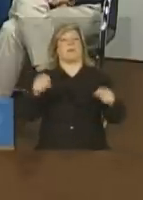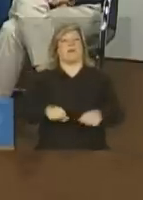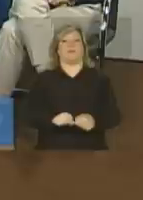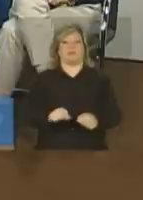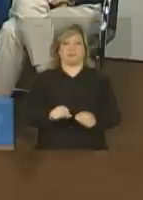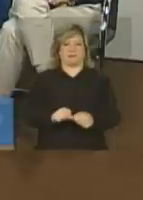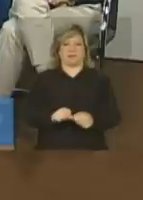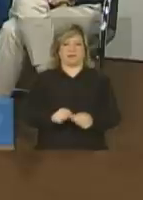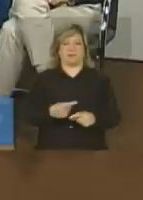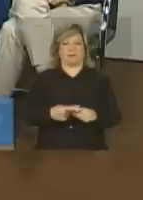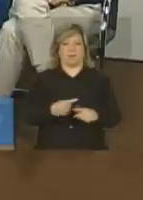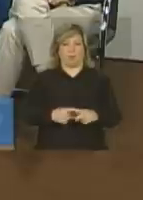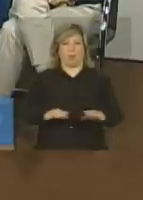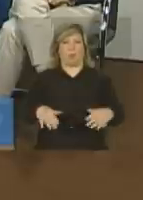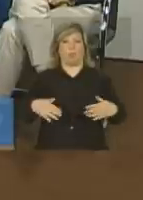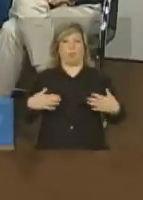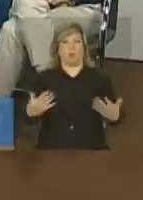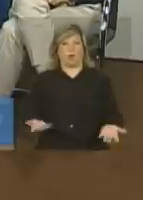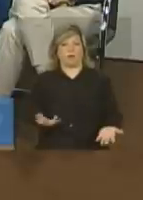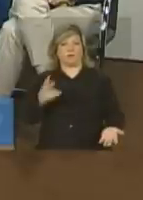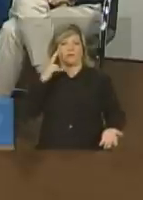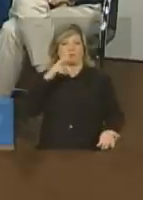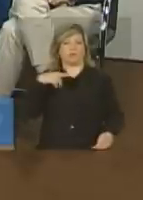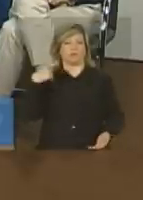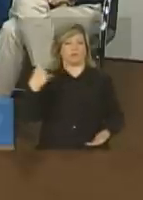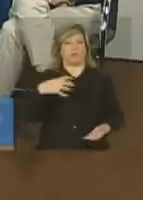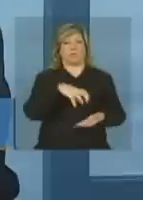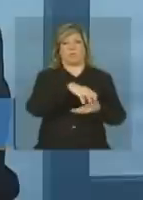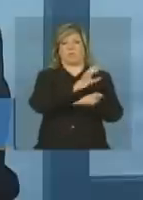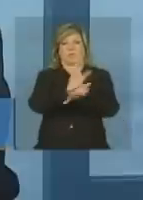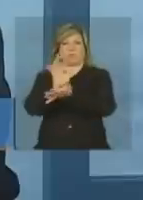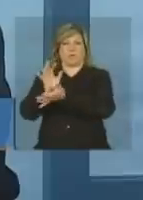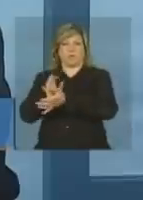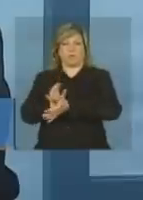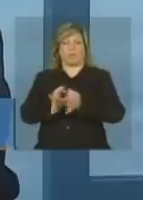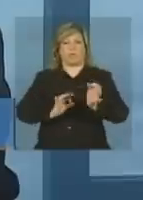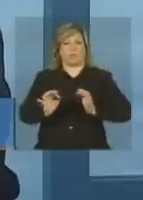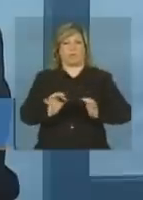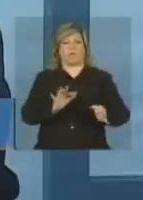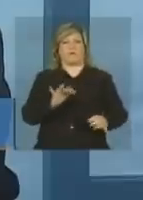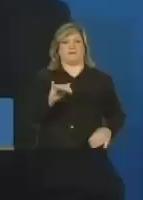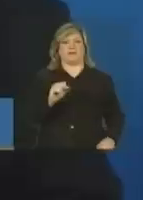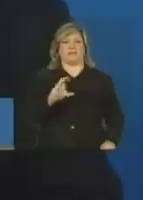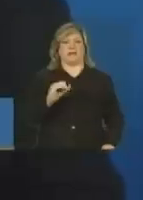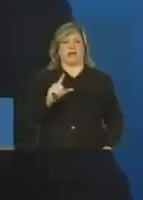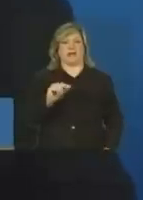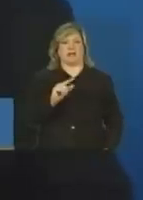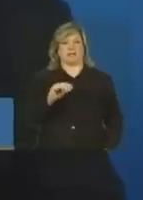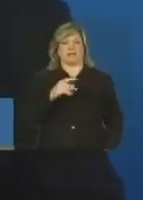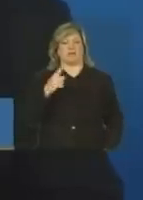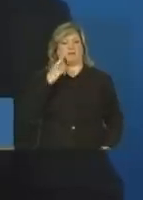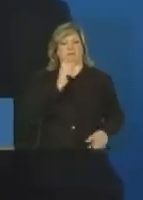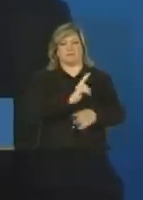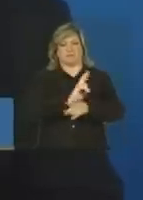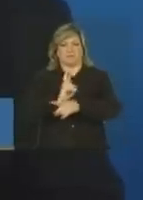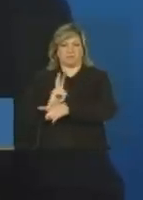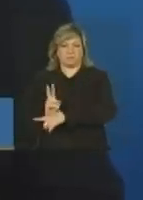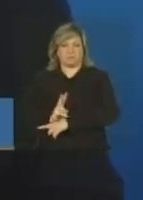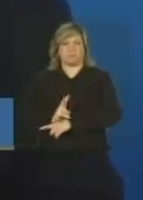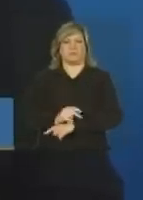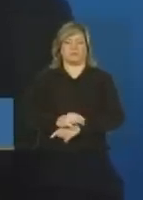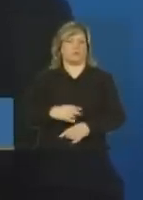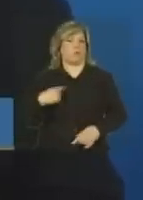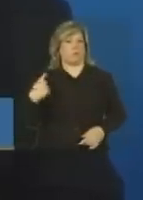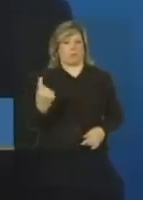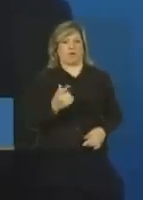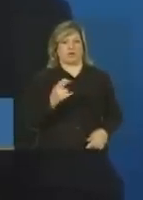quando for visto pelos órgãos de controle, né, pela fiscalização das instâncias de controle de maneira geral,